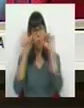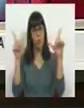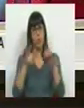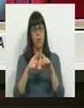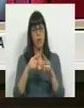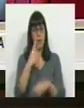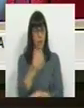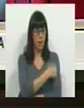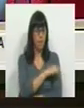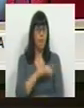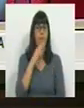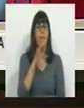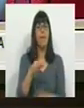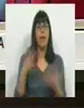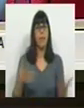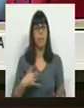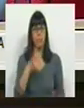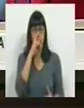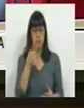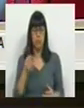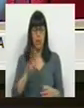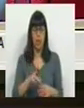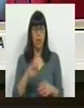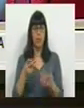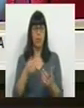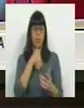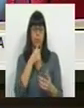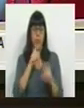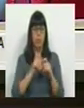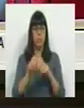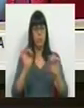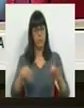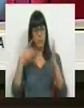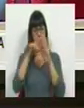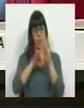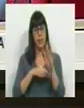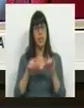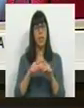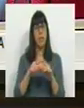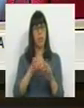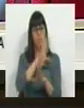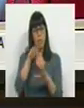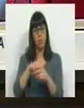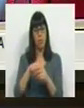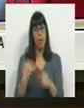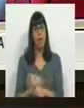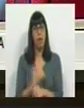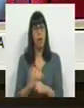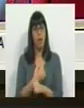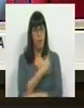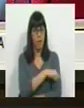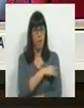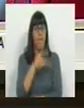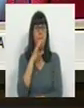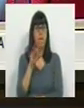de enfermeiro de família. Eu lembro que os anteriores executivos definiram os princípios e o enquadramento da atividade de enfermeiro